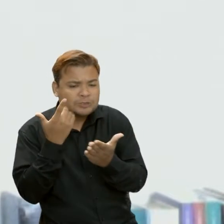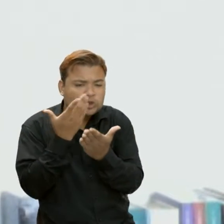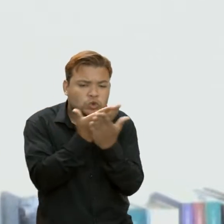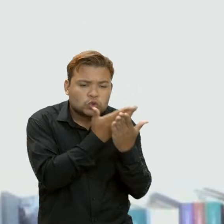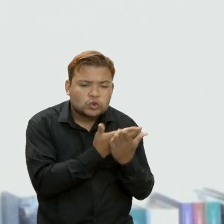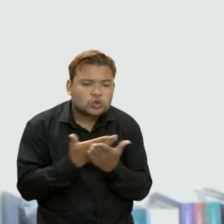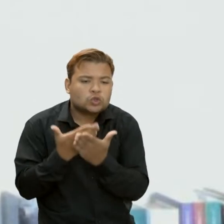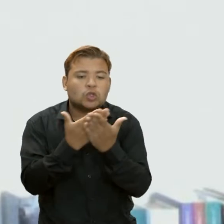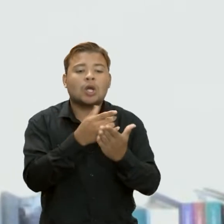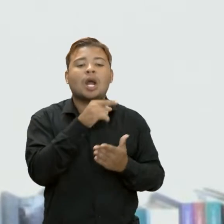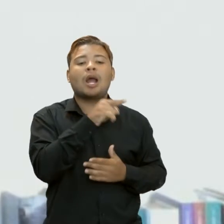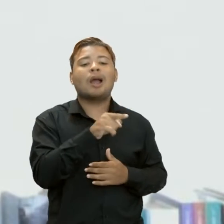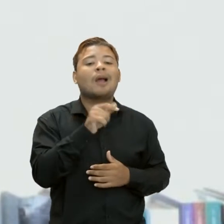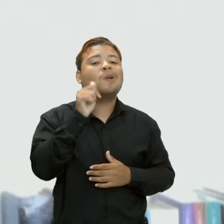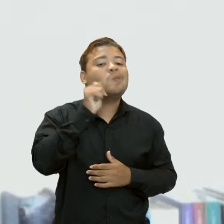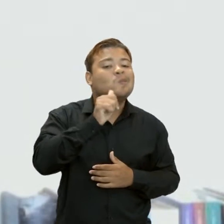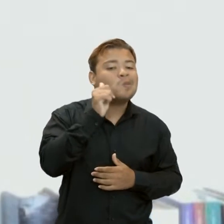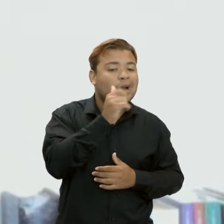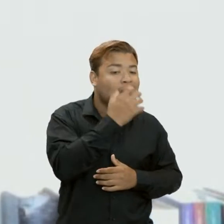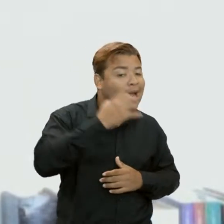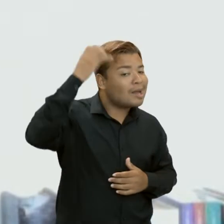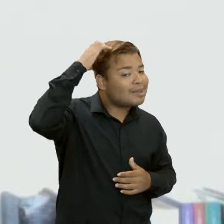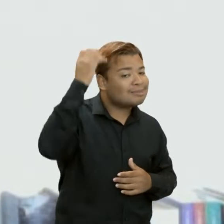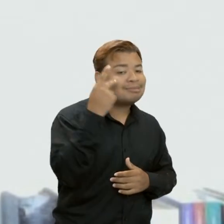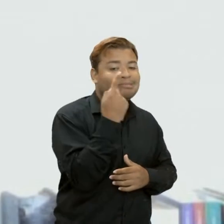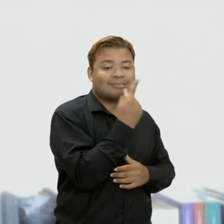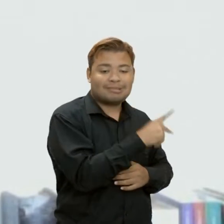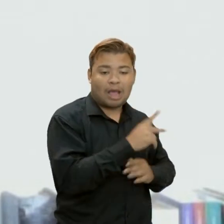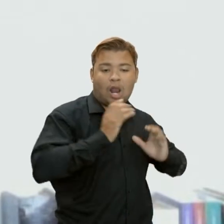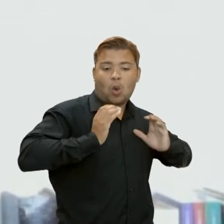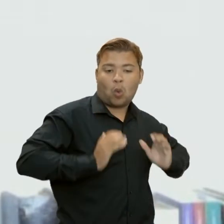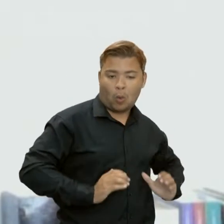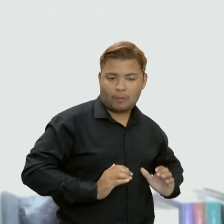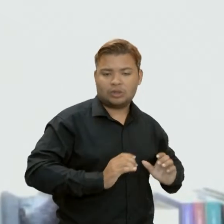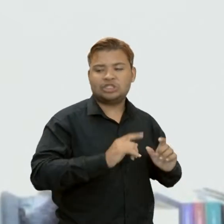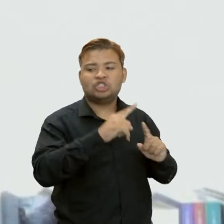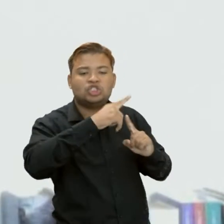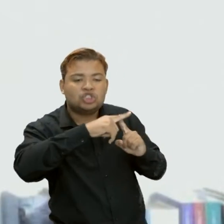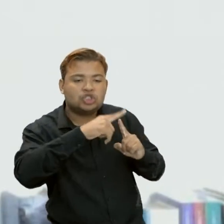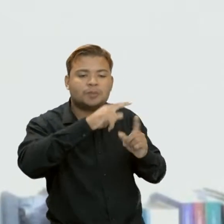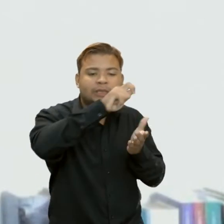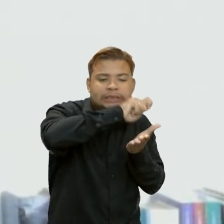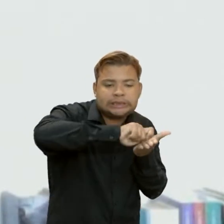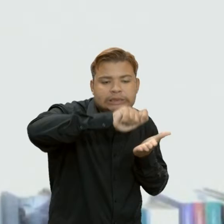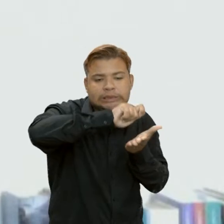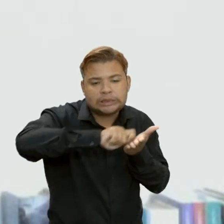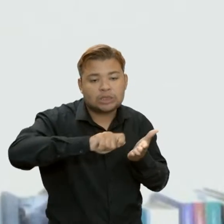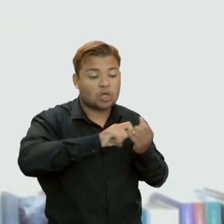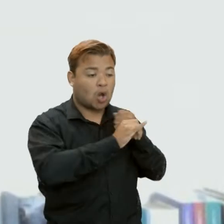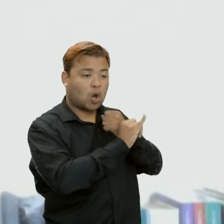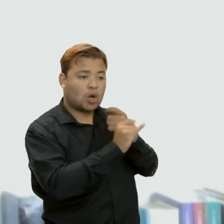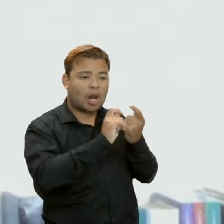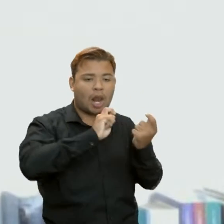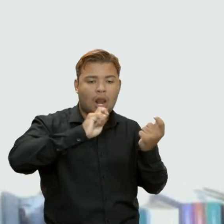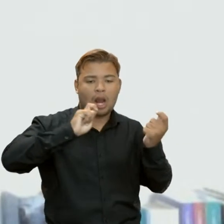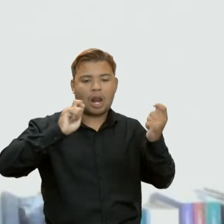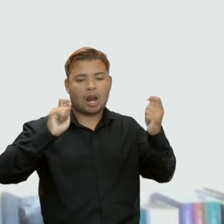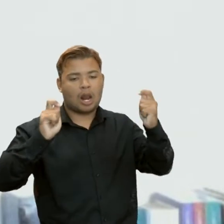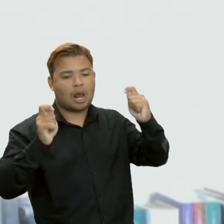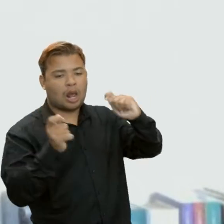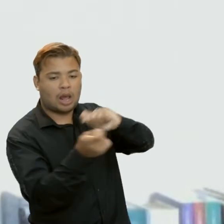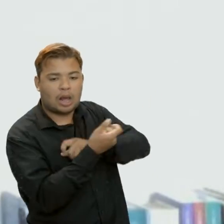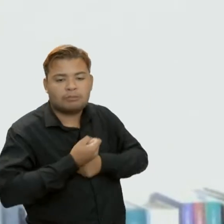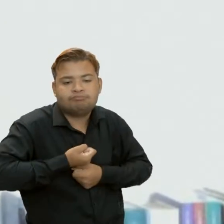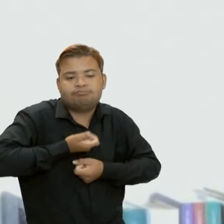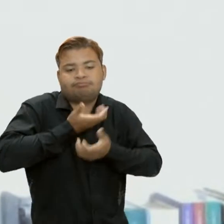modus operandi na pesquisa dela, qual é o estilo de escrita que ela tem da crônica para a poesia e como ela